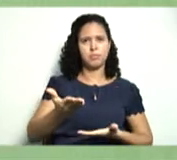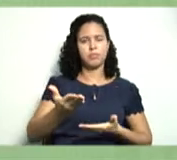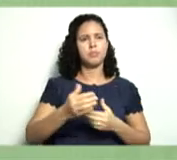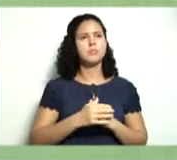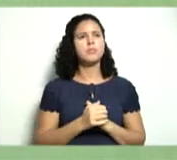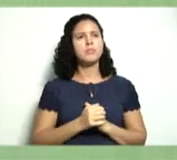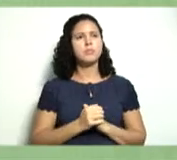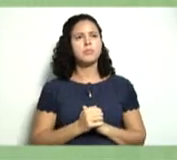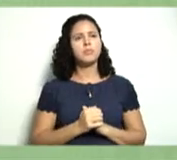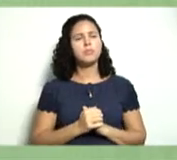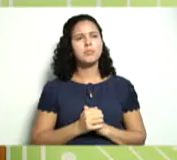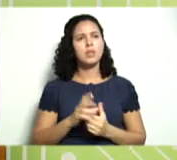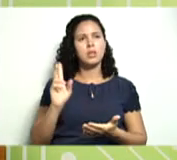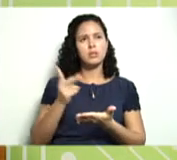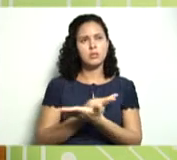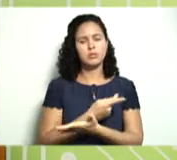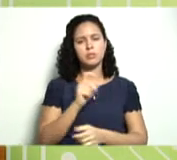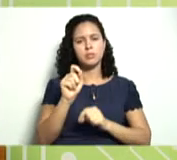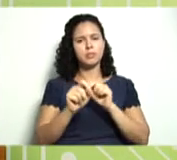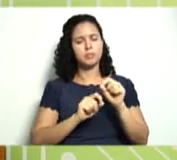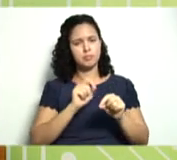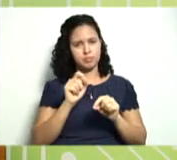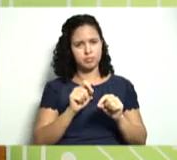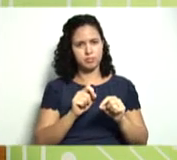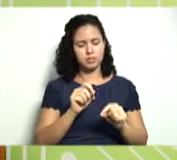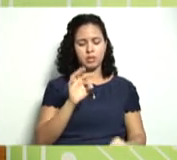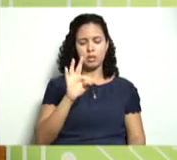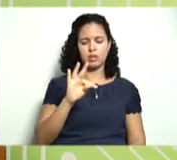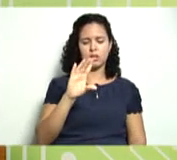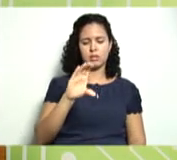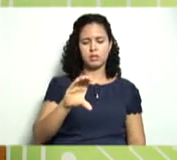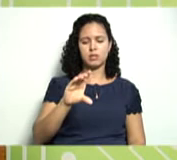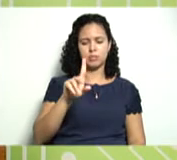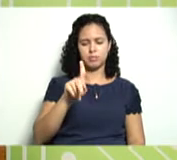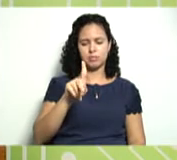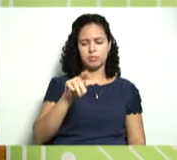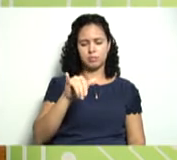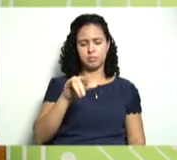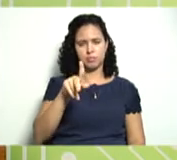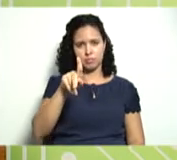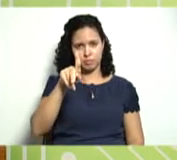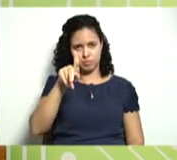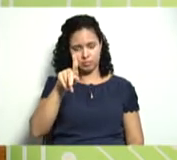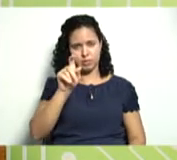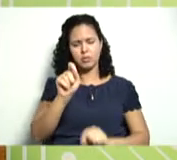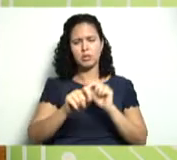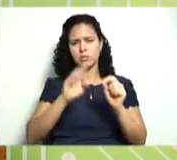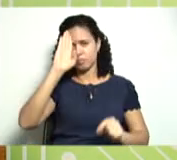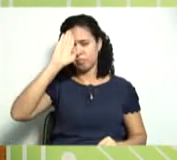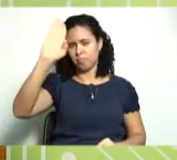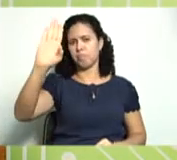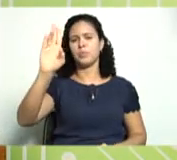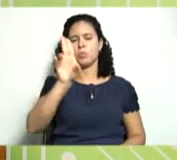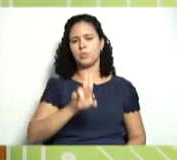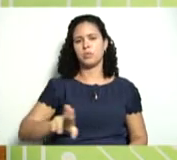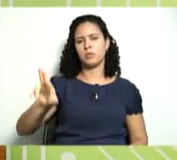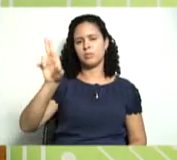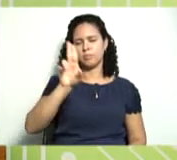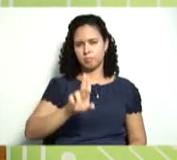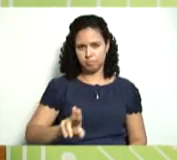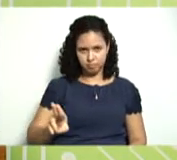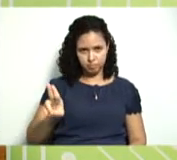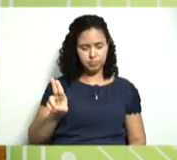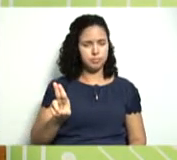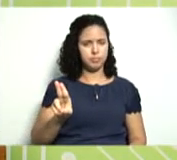o protocolo tcp/ip é um dos principais ativos utilizado e ele